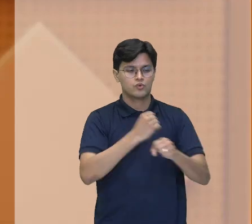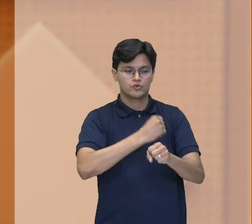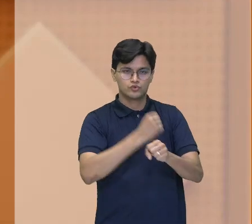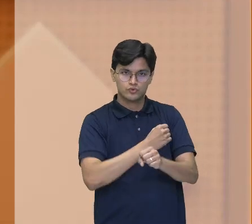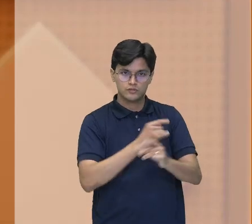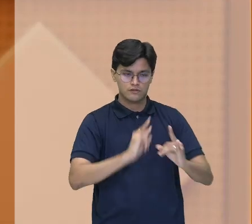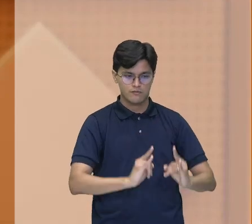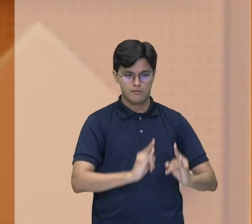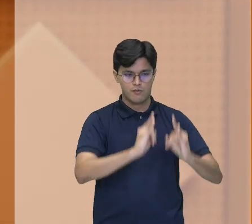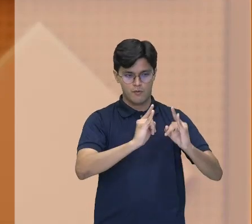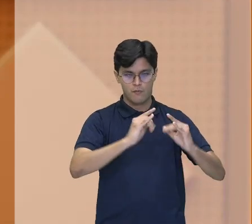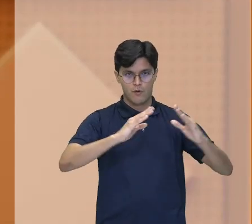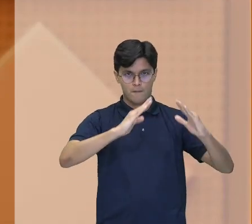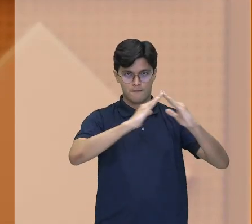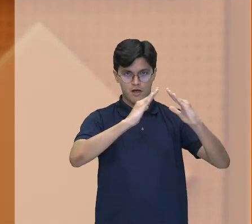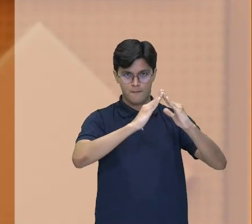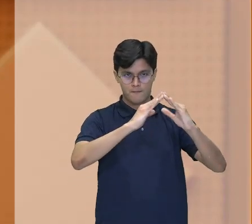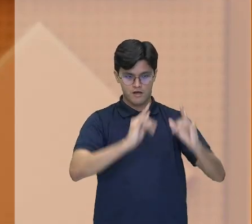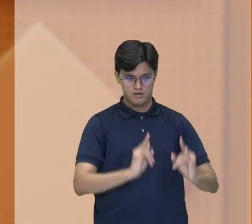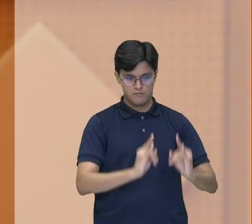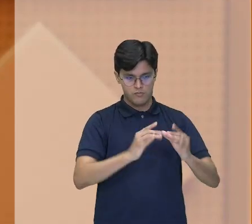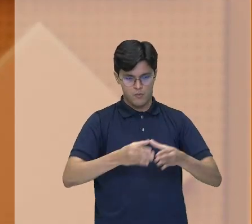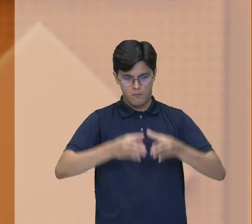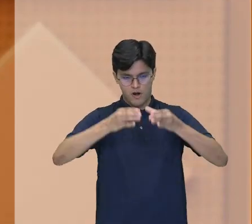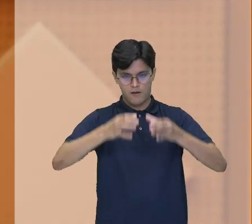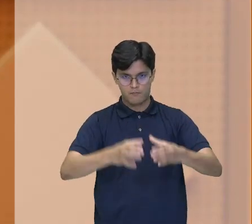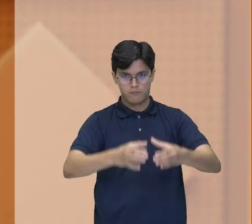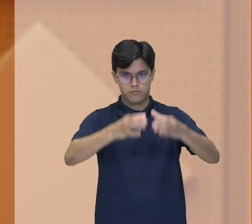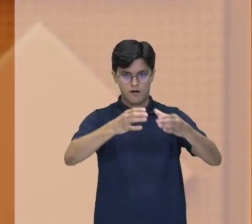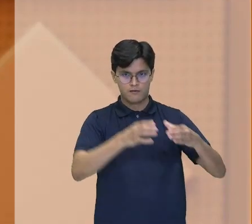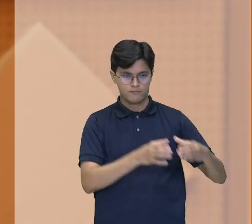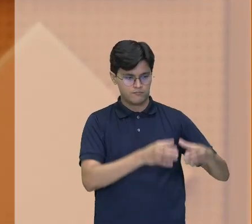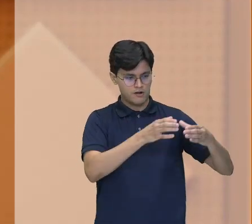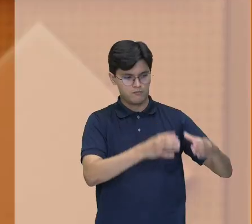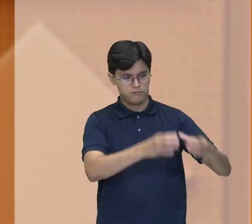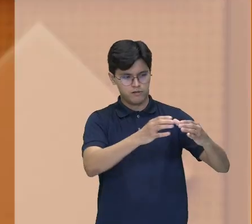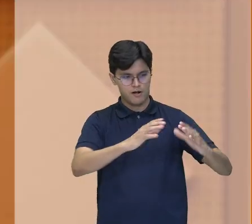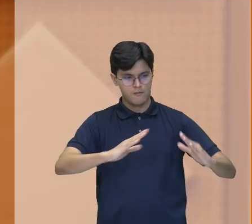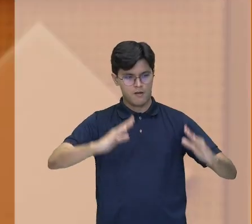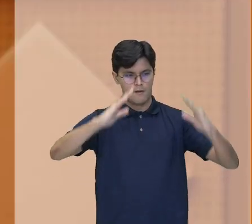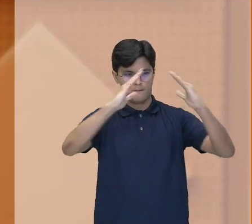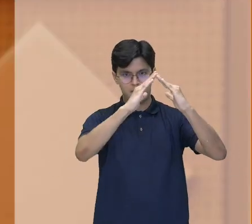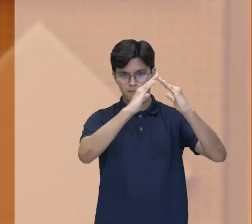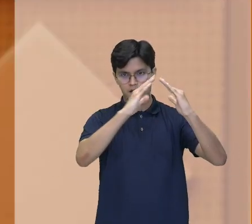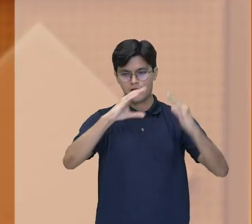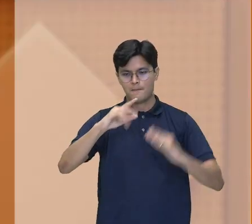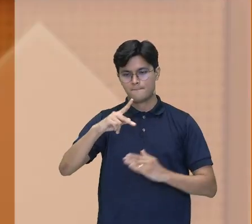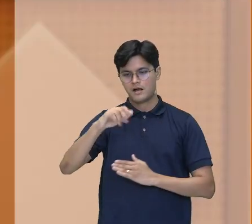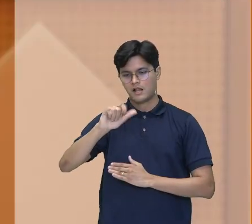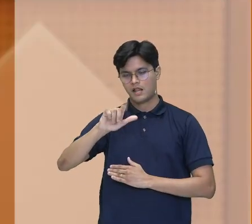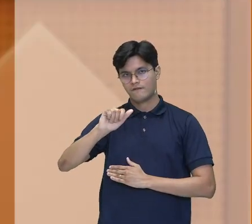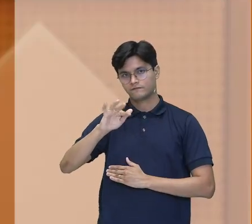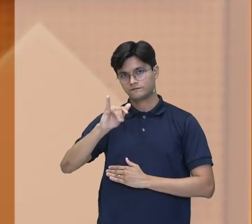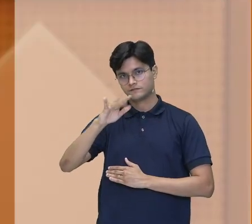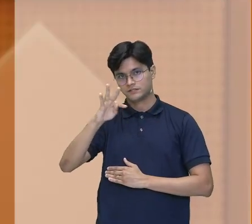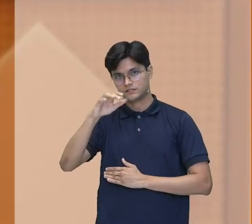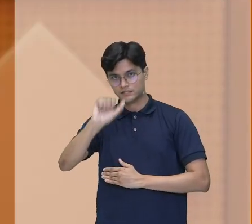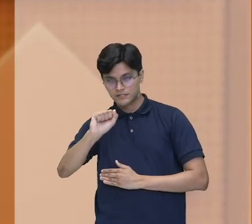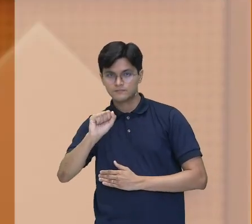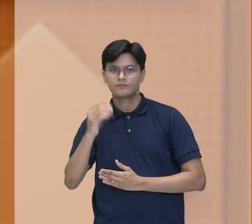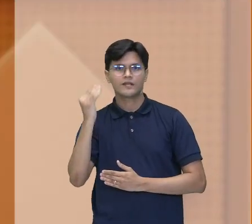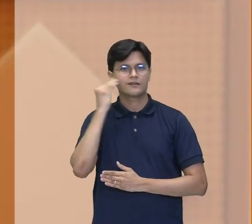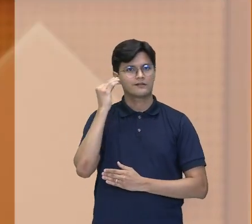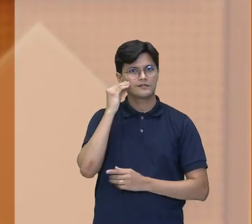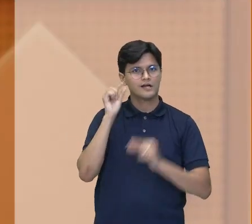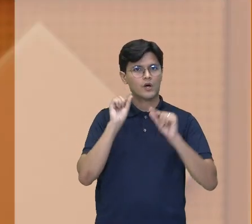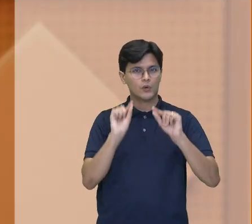casas mais altas, né, com estacas abaixo dela, para tentar conter, no caso, o avanço das